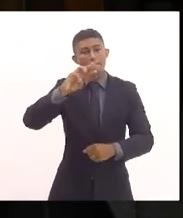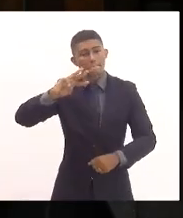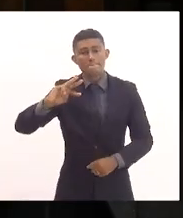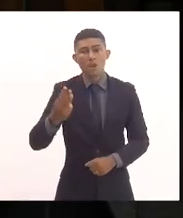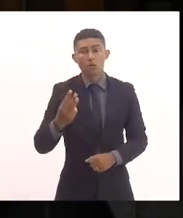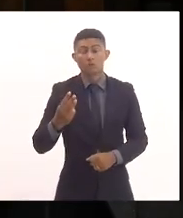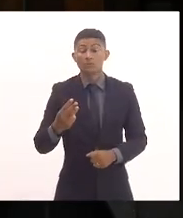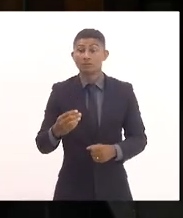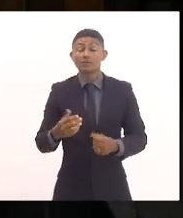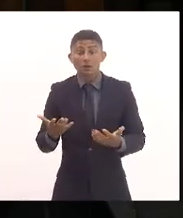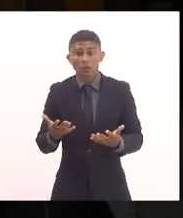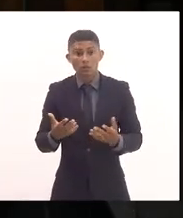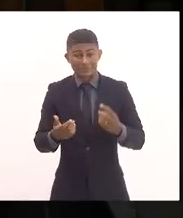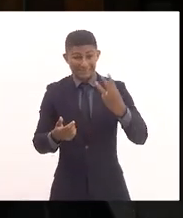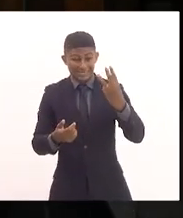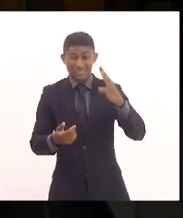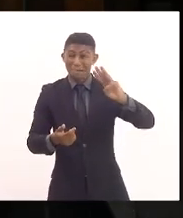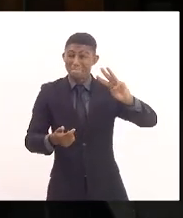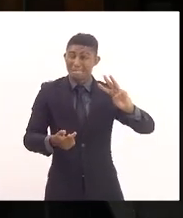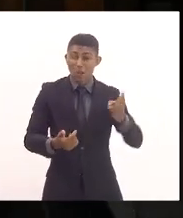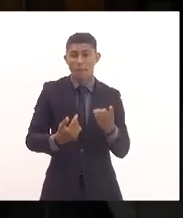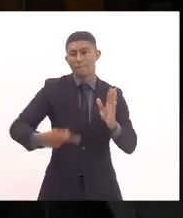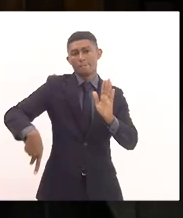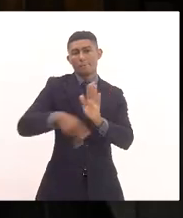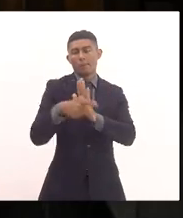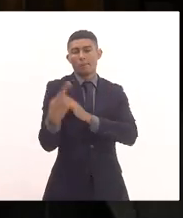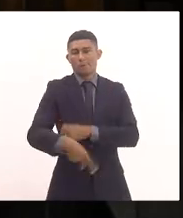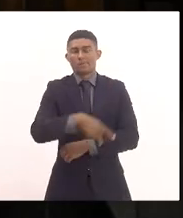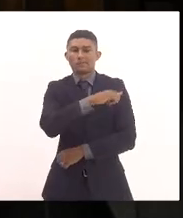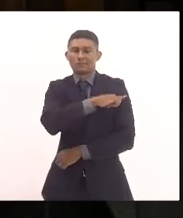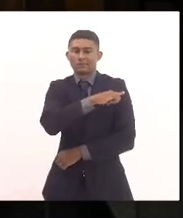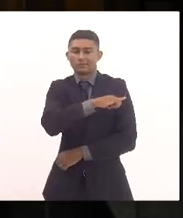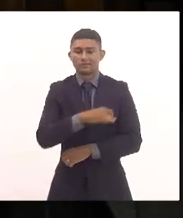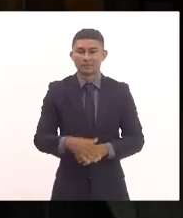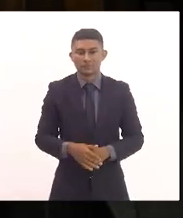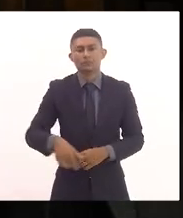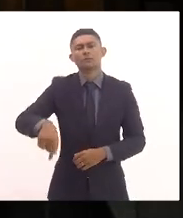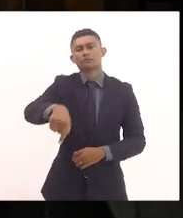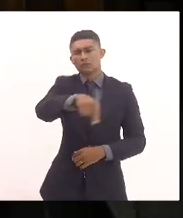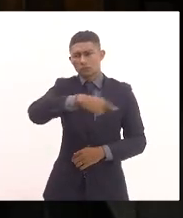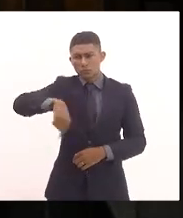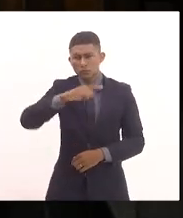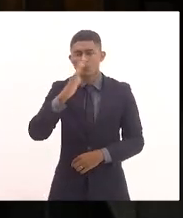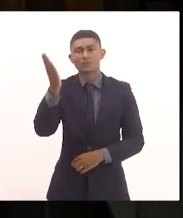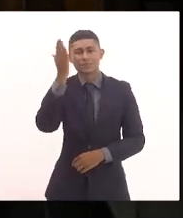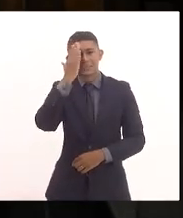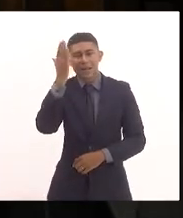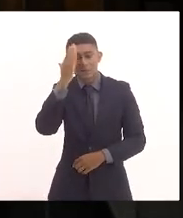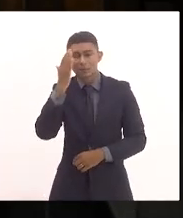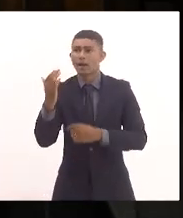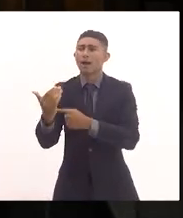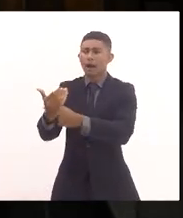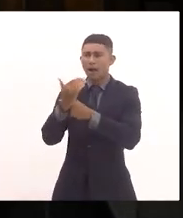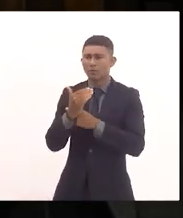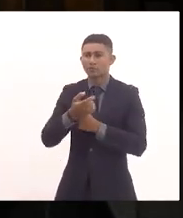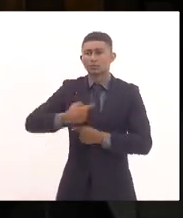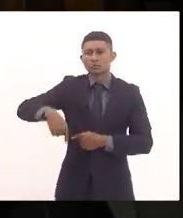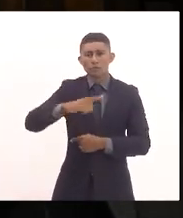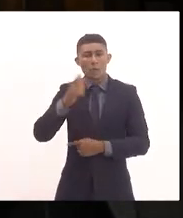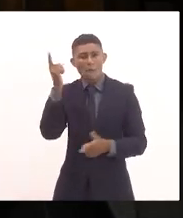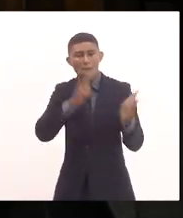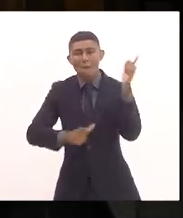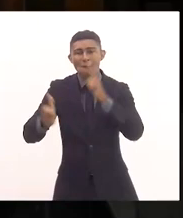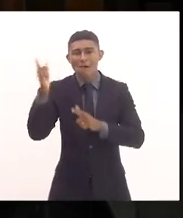são aqui do estado do Rio de Janeiro. E a gente sabe que quem vai nos ajudar a vencer a fome é